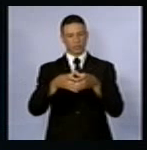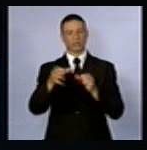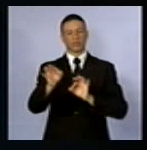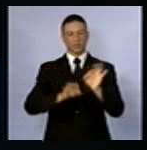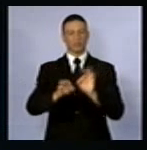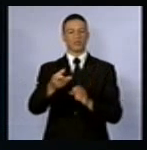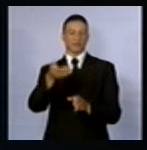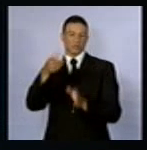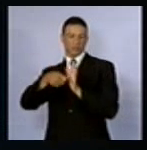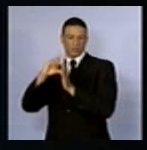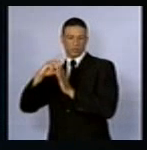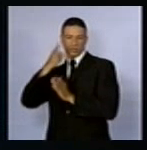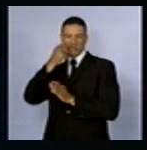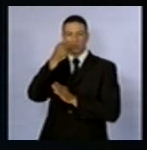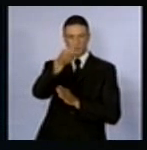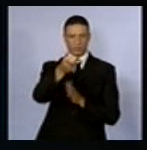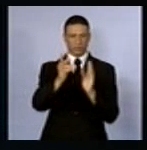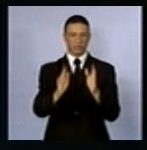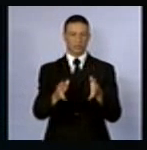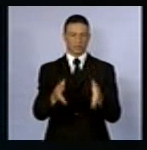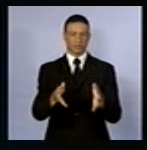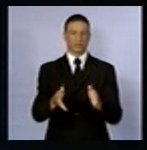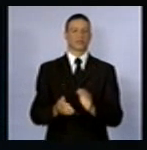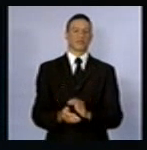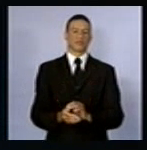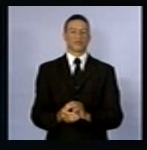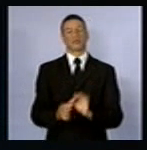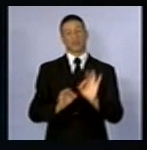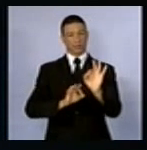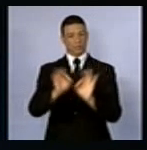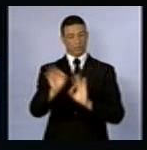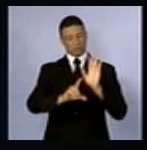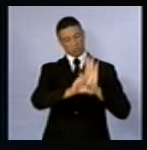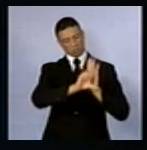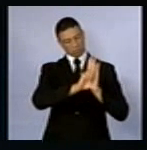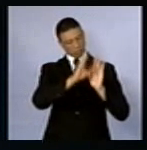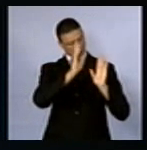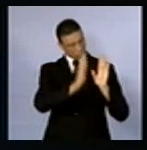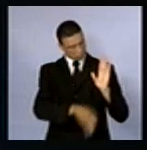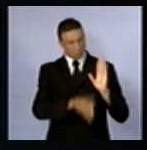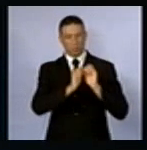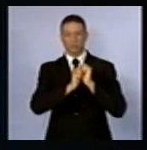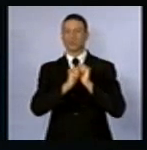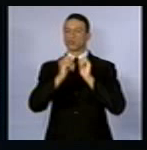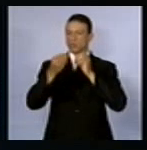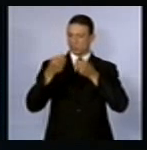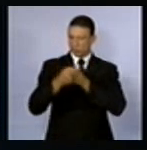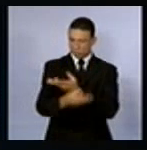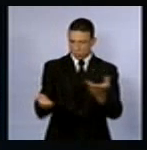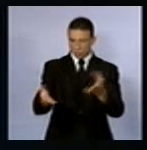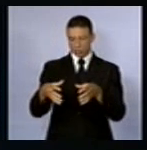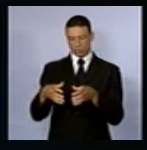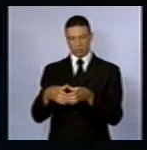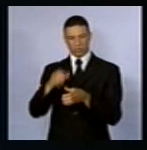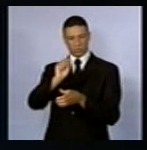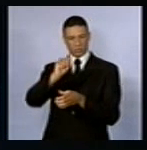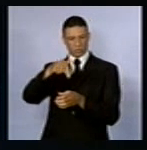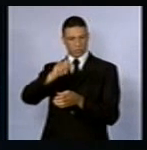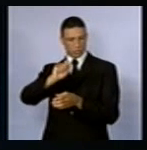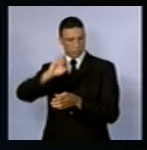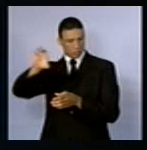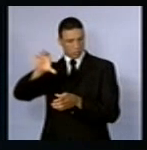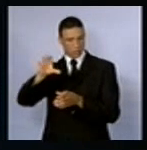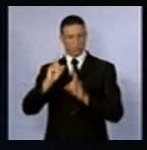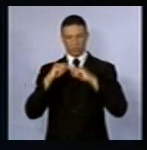foi citado aqui eh após a promulgação dessa lei a anel instaurou a audiência pública número